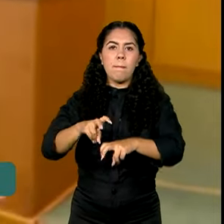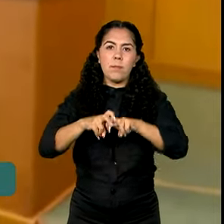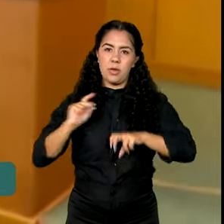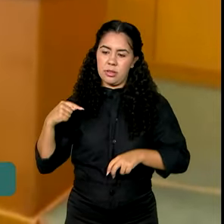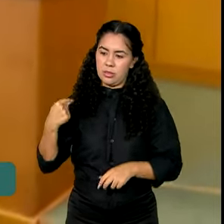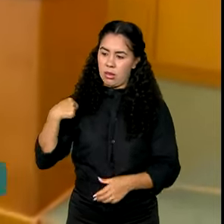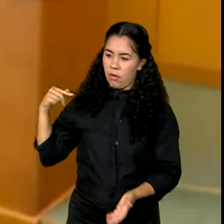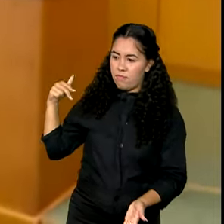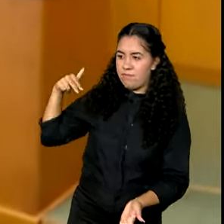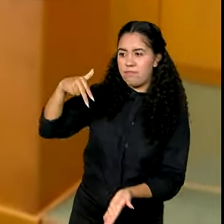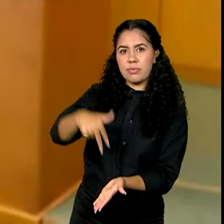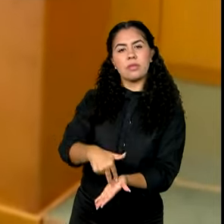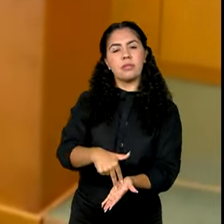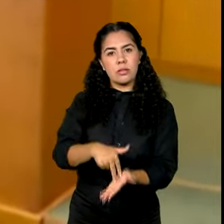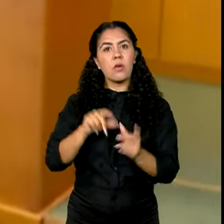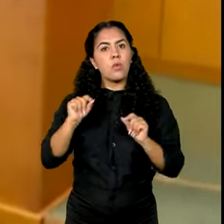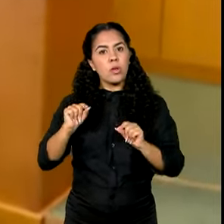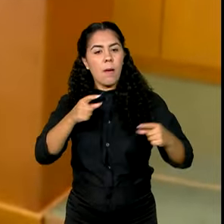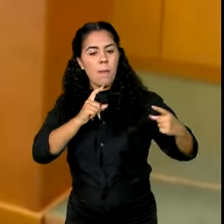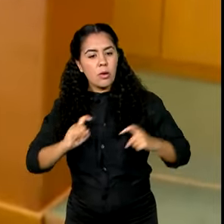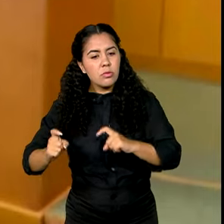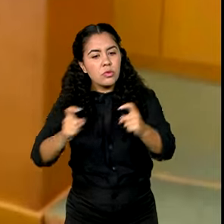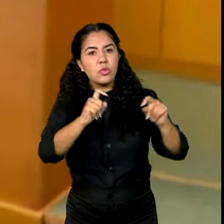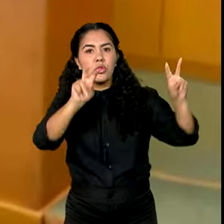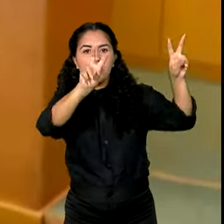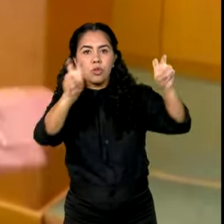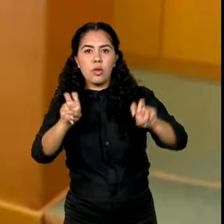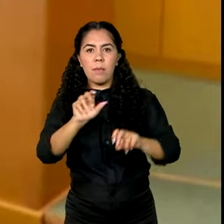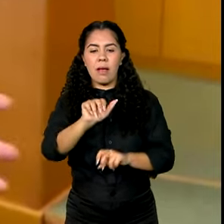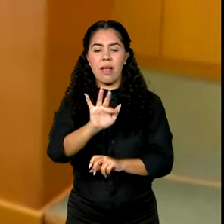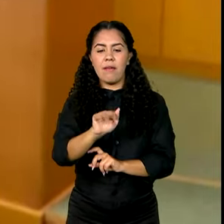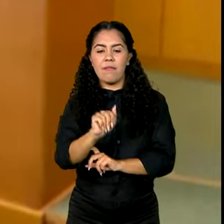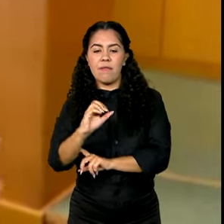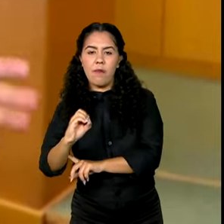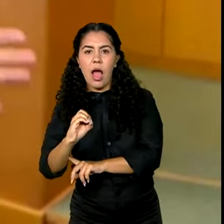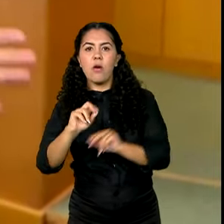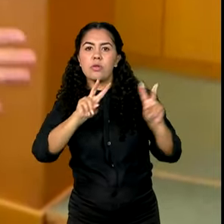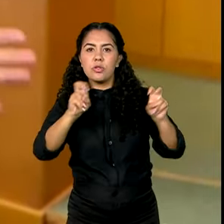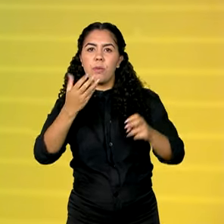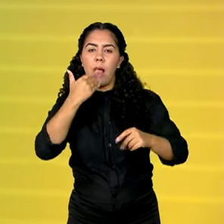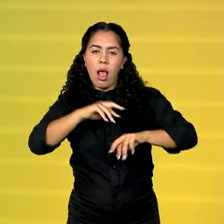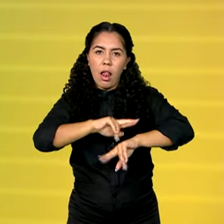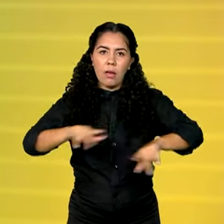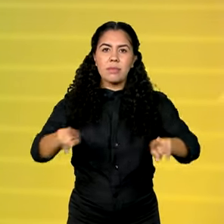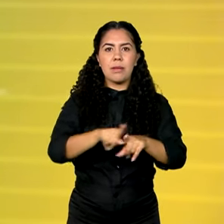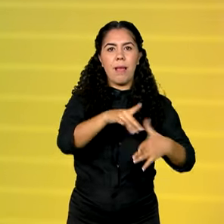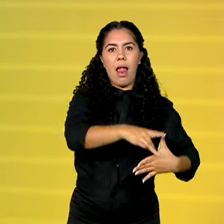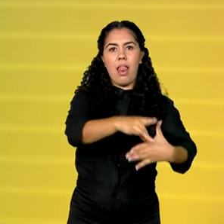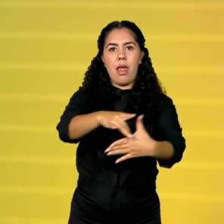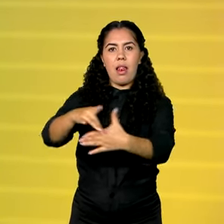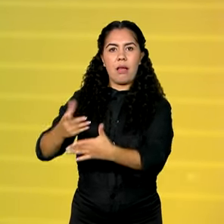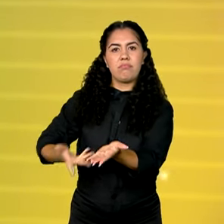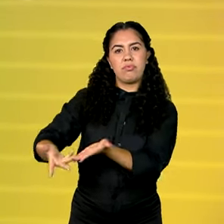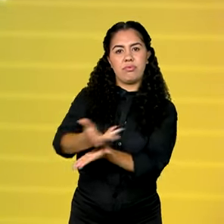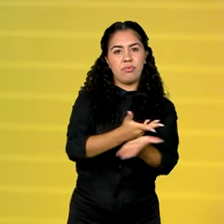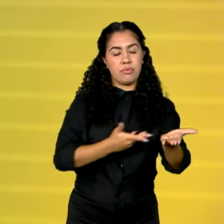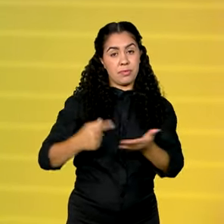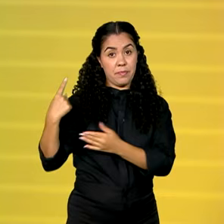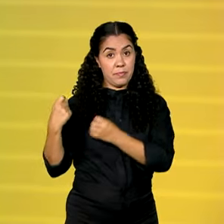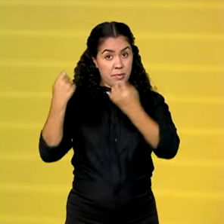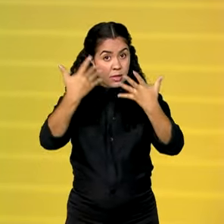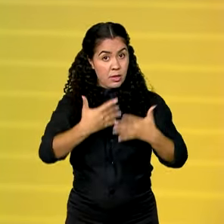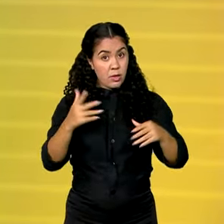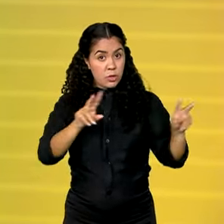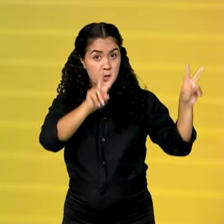do Fundo para o Alimento, da ONU, a FAO, e ainda de vários líderes. O ministro dos